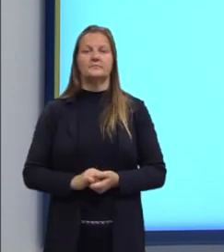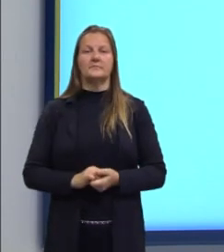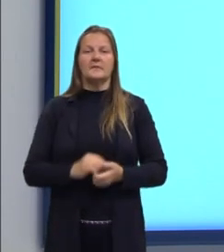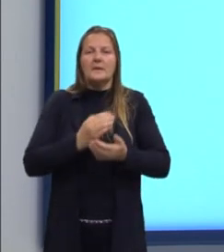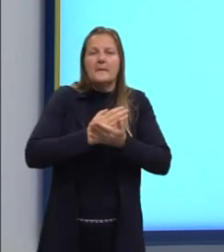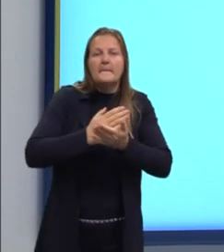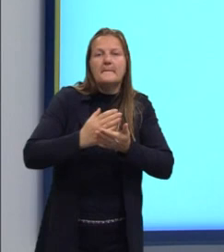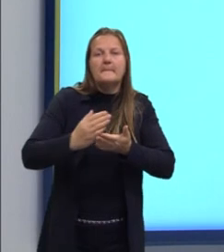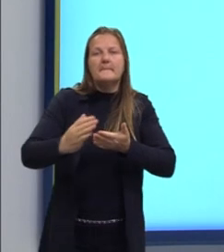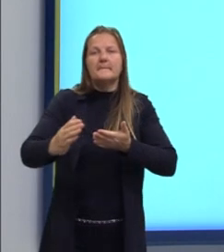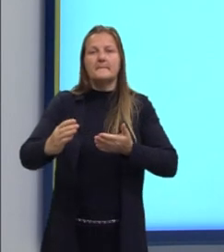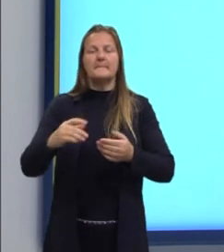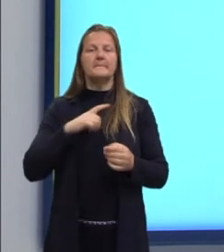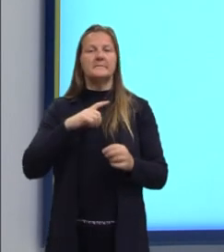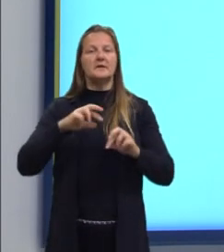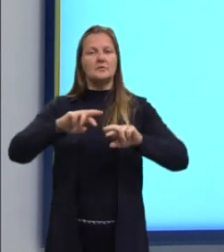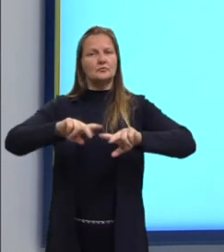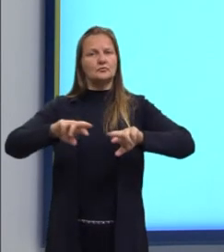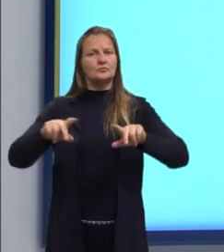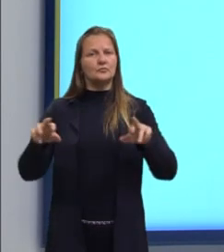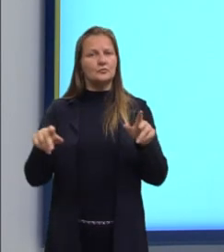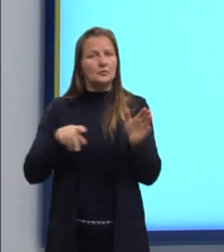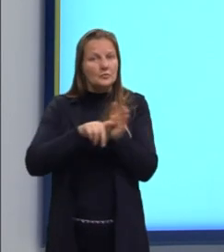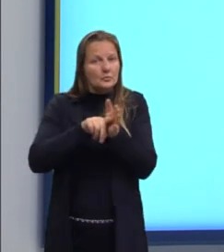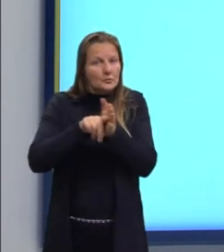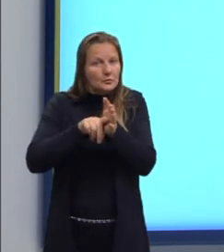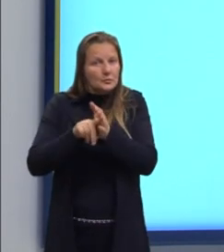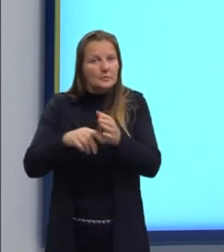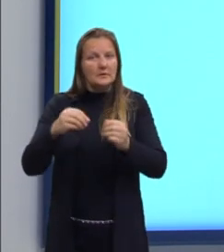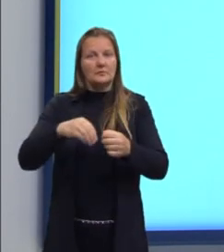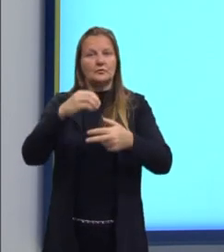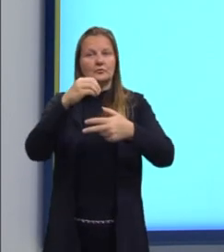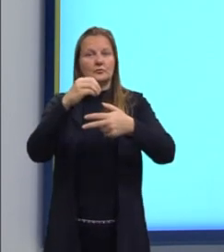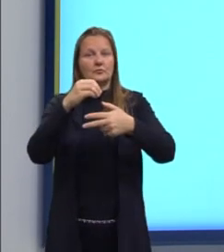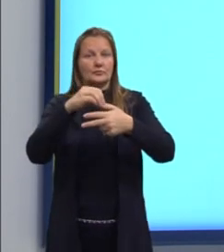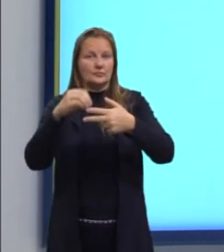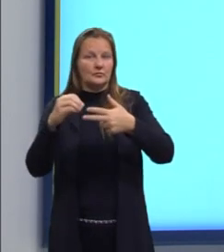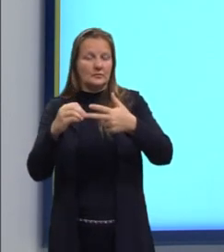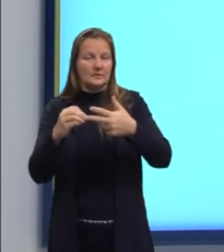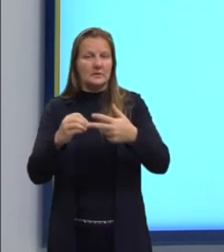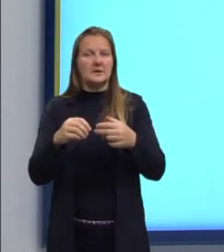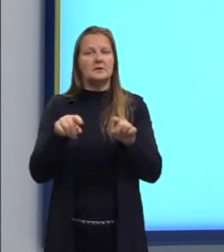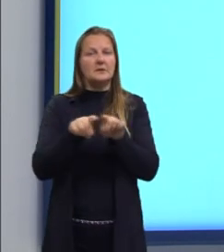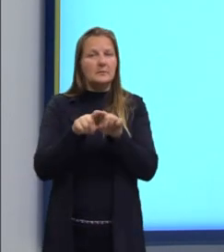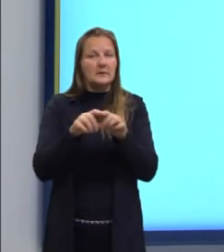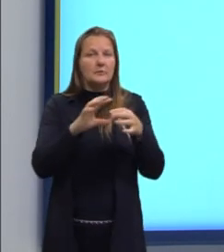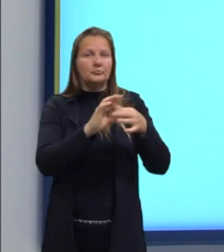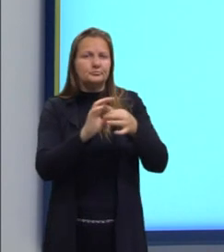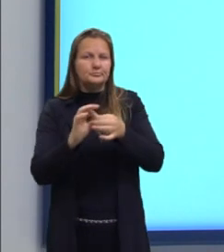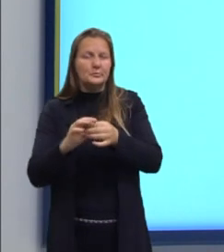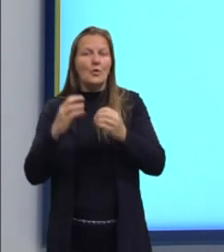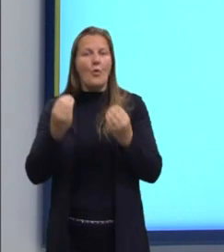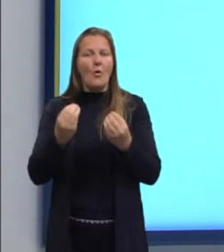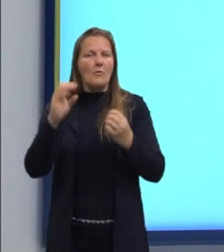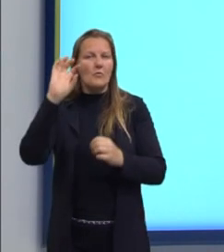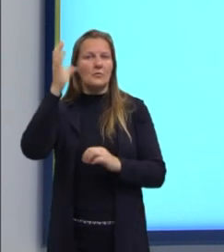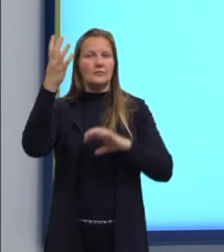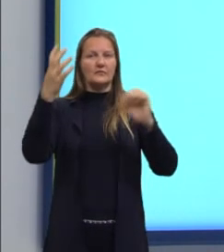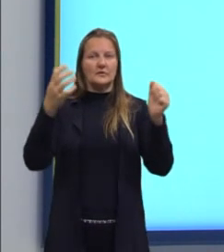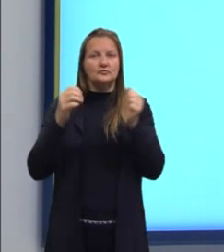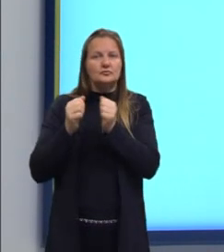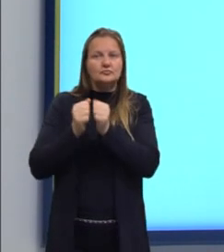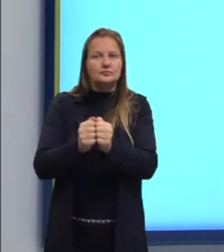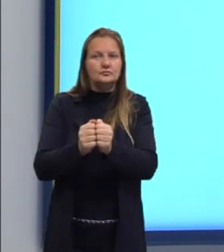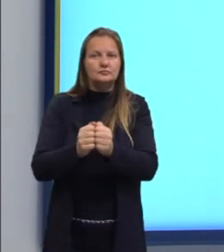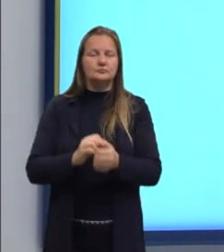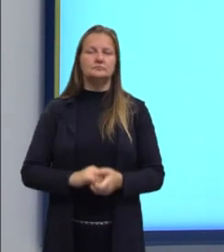que pode aparecer em várias questões situações problemas né que nós vamos aprender a resolver esse sistema